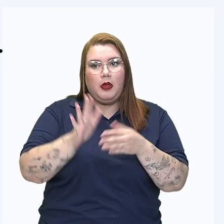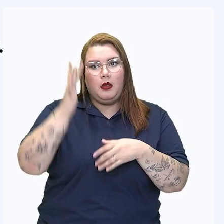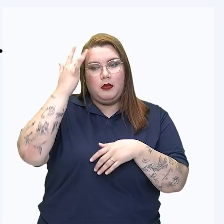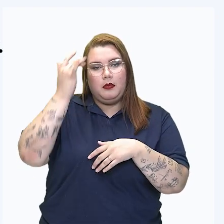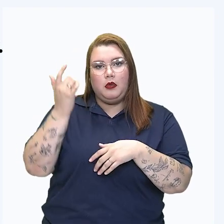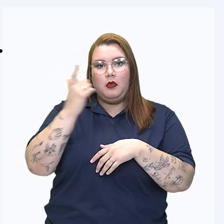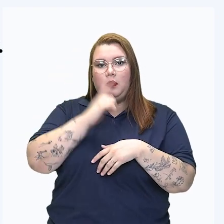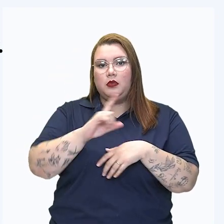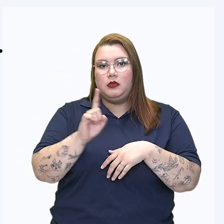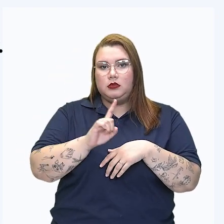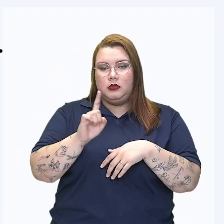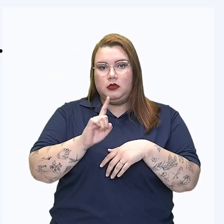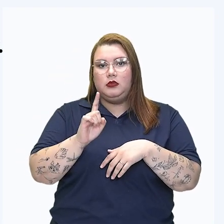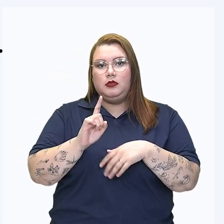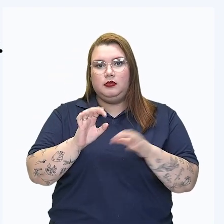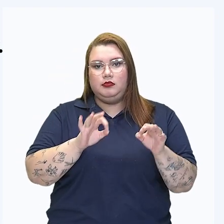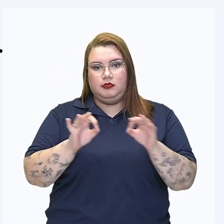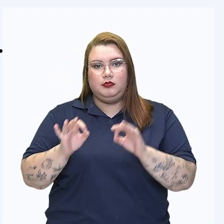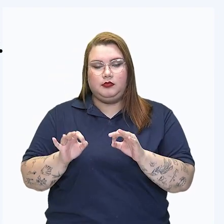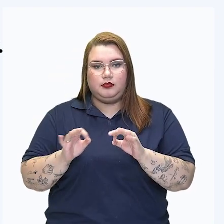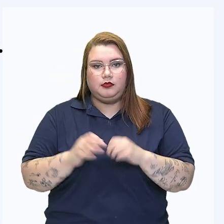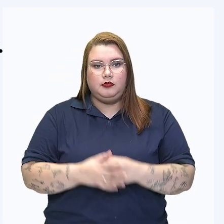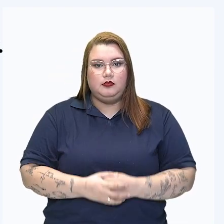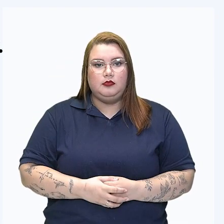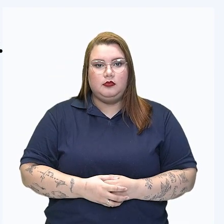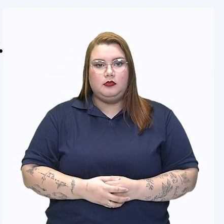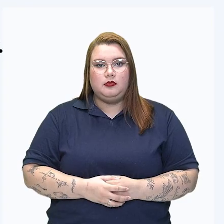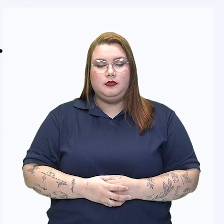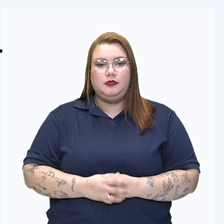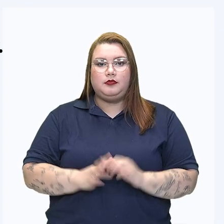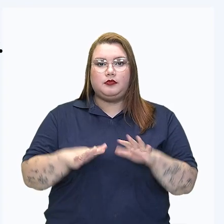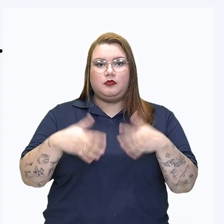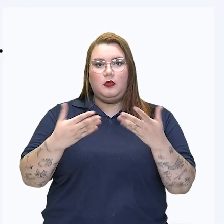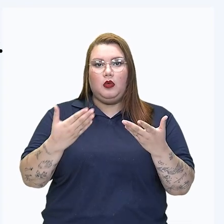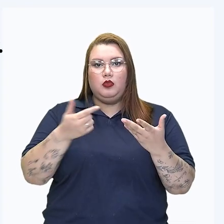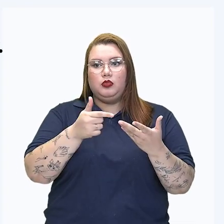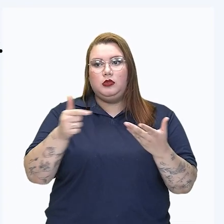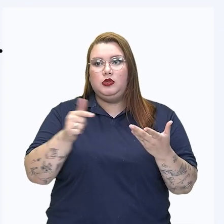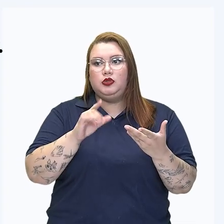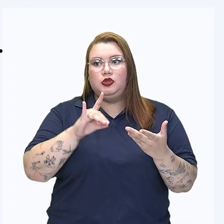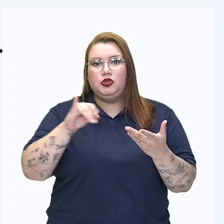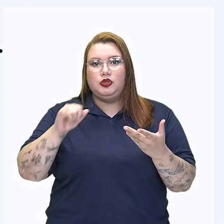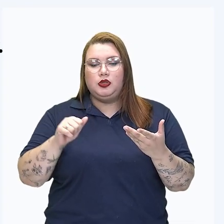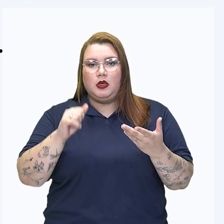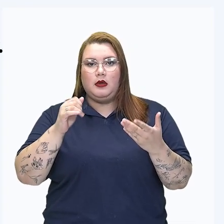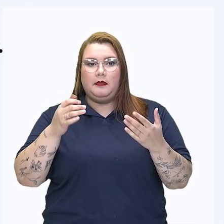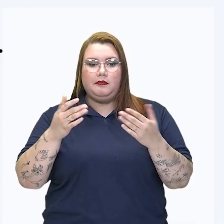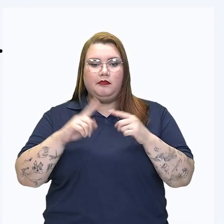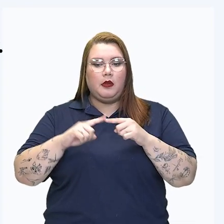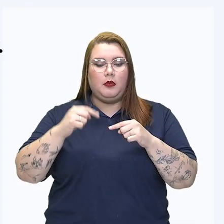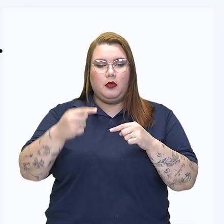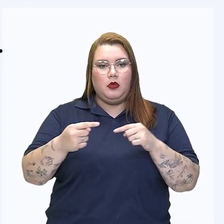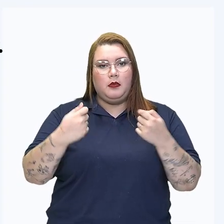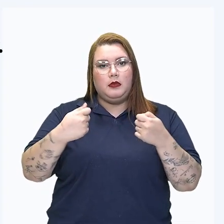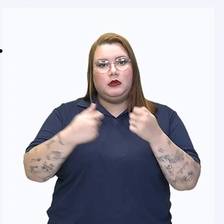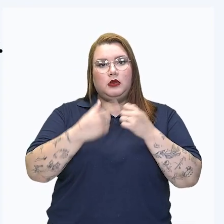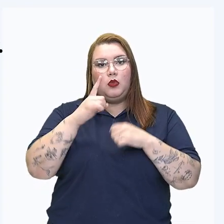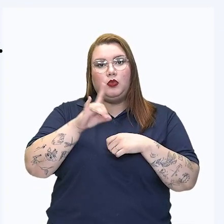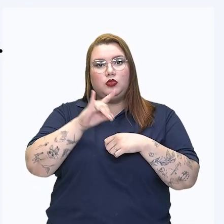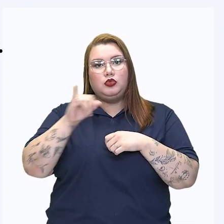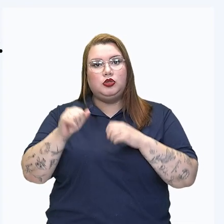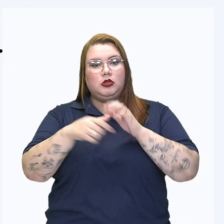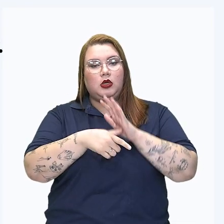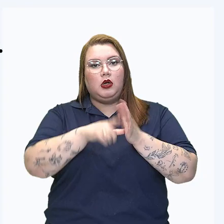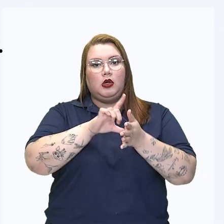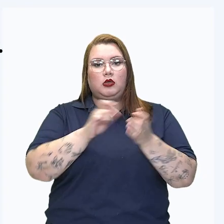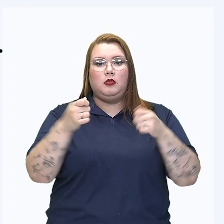amanhã não dá para agendar mais desse módulo que acabou de acabar, né? Não tem mais data útil. Então, um dia antes, para o último dia também tem